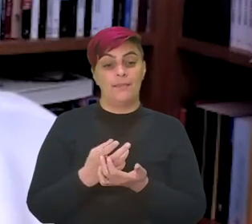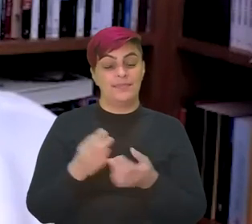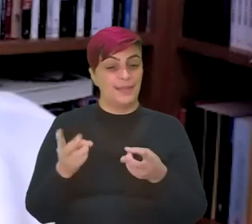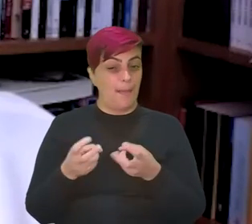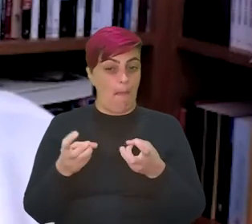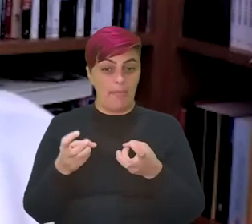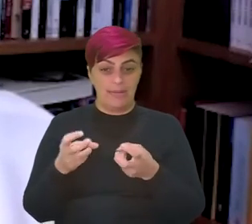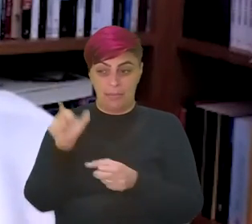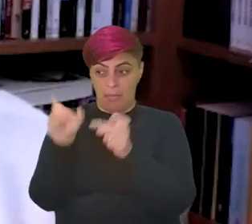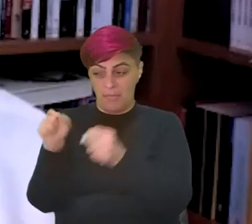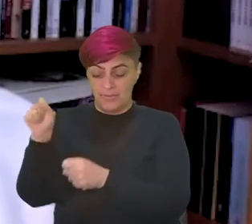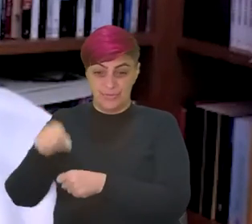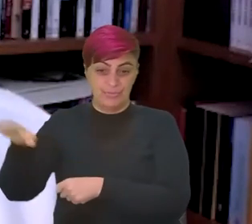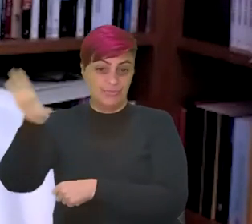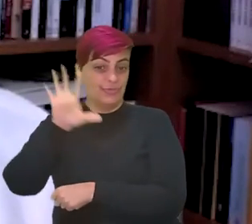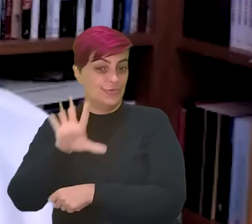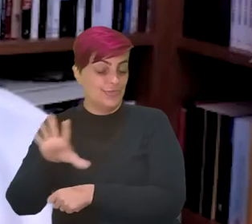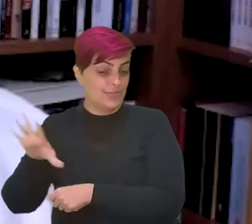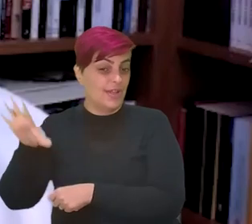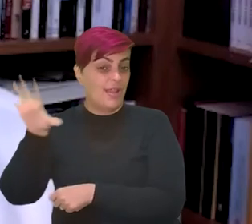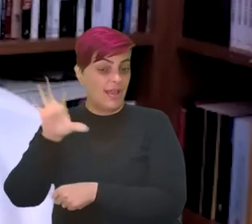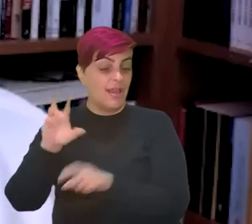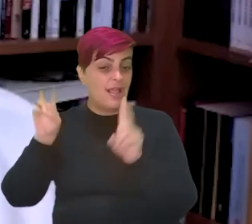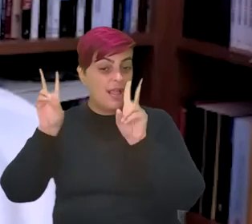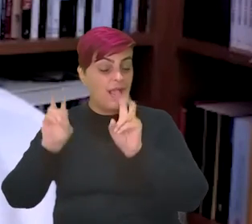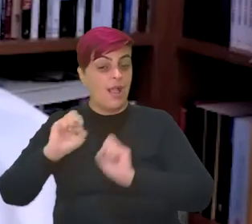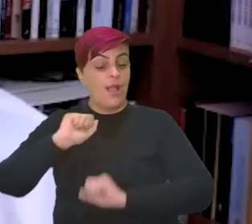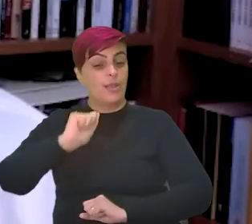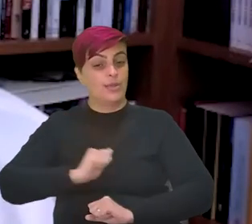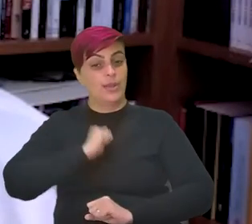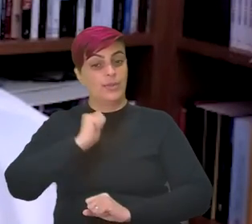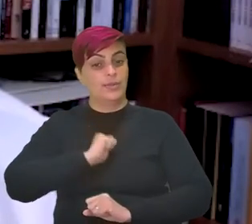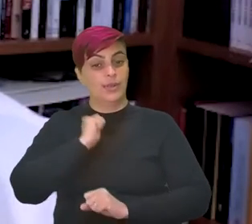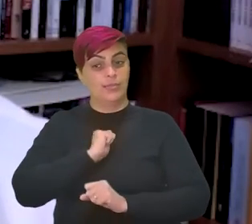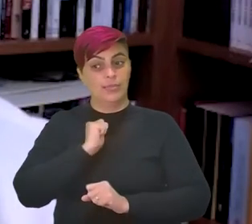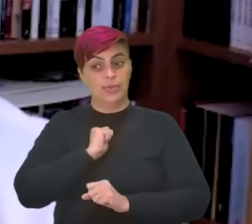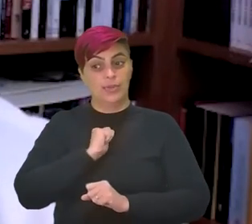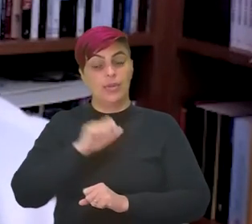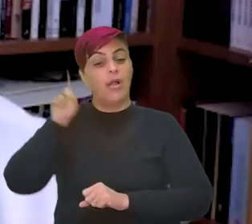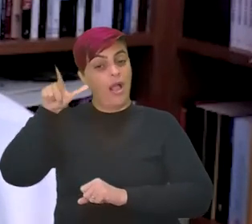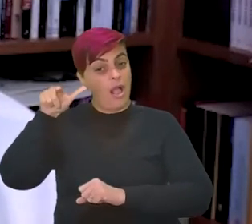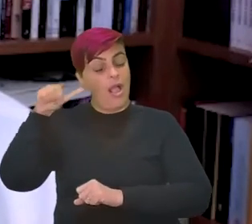a percepção geral que a antropologia deveria ser